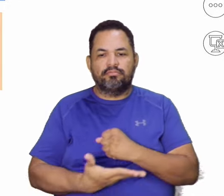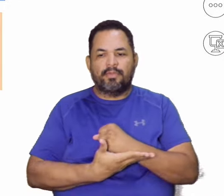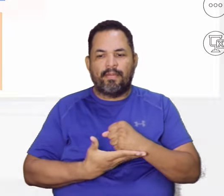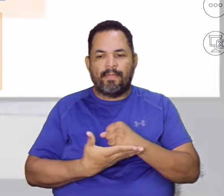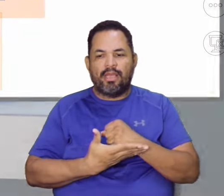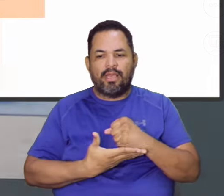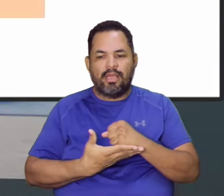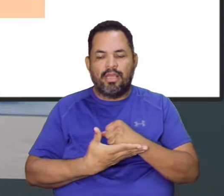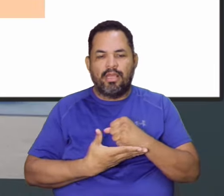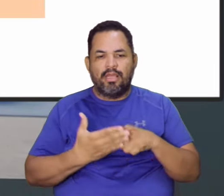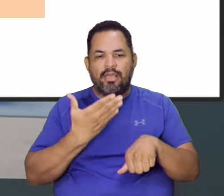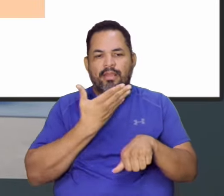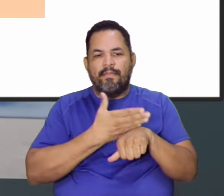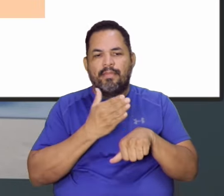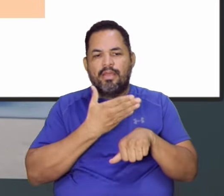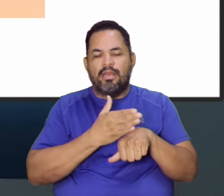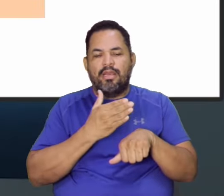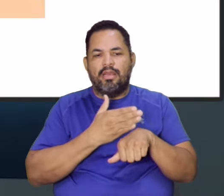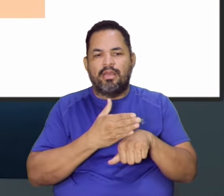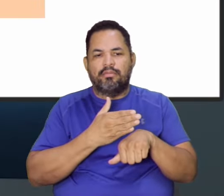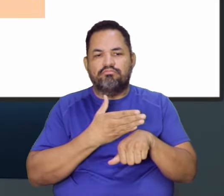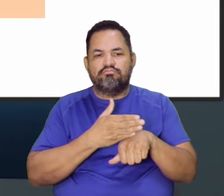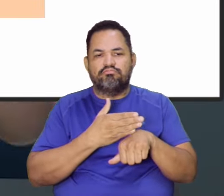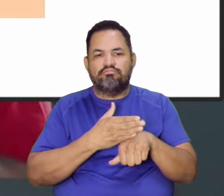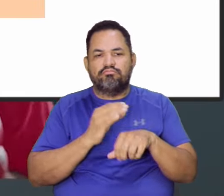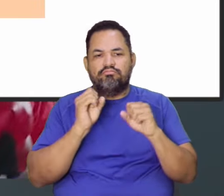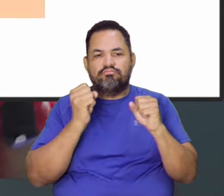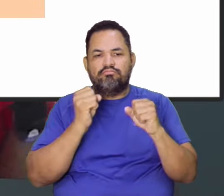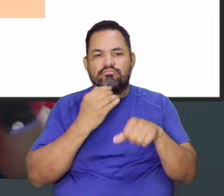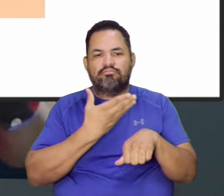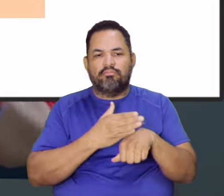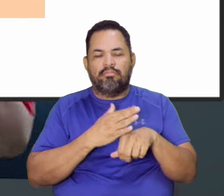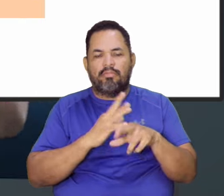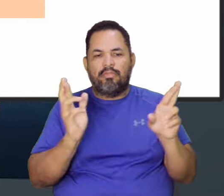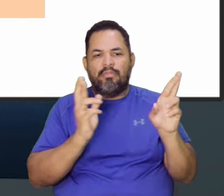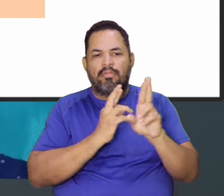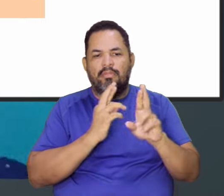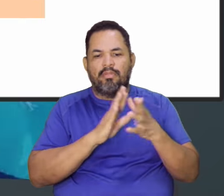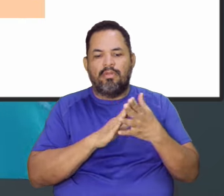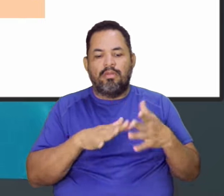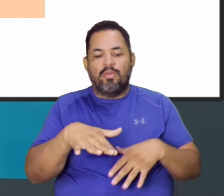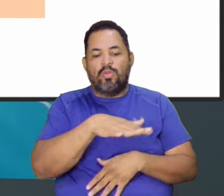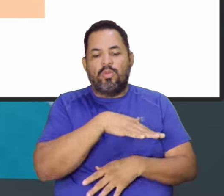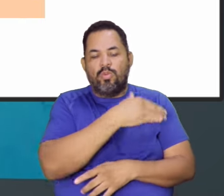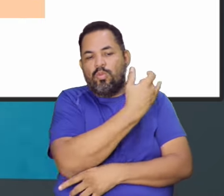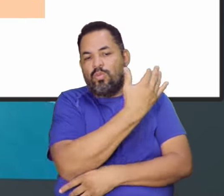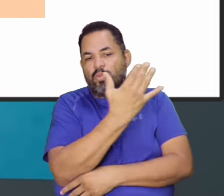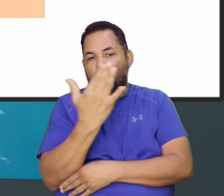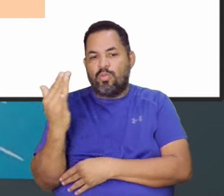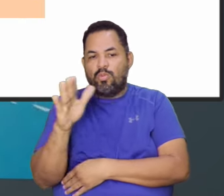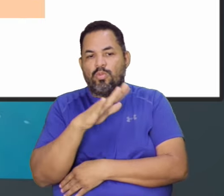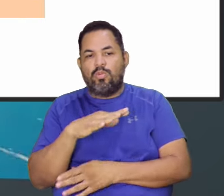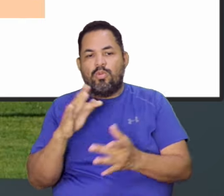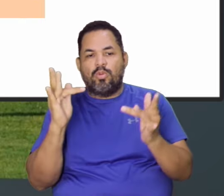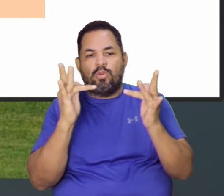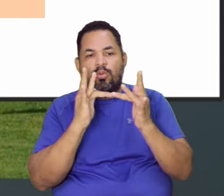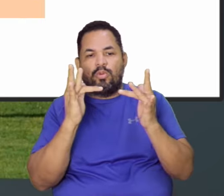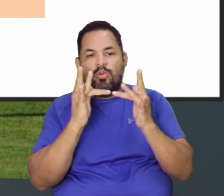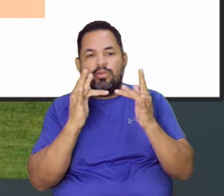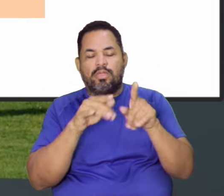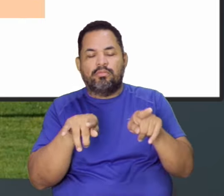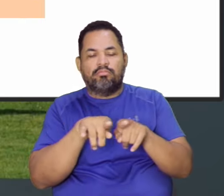gente fala aí de práticas eh e eh relacionadas aí ao meio ambiente ou em contato com esse